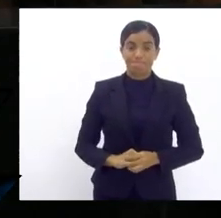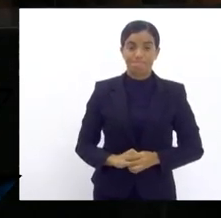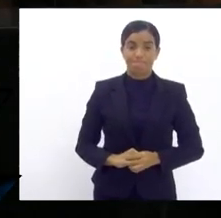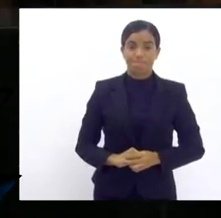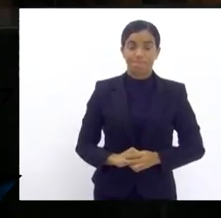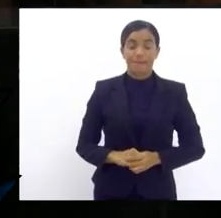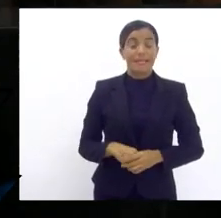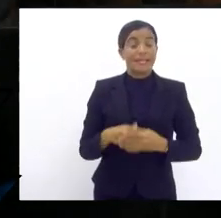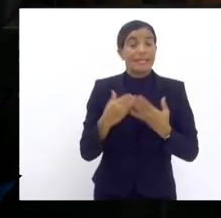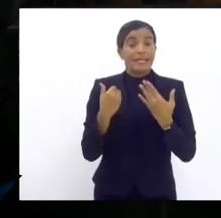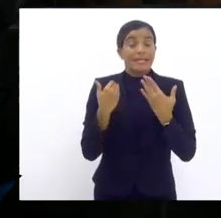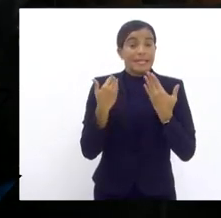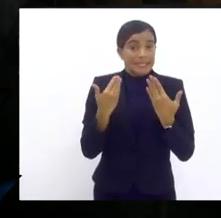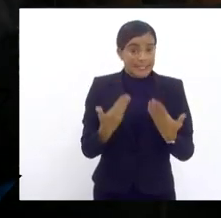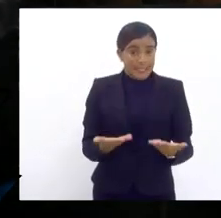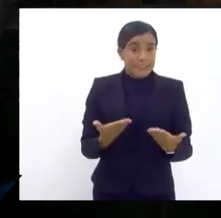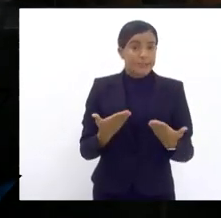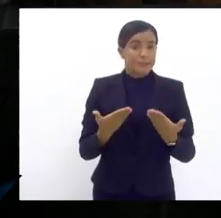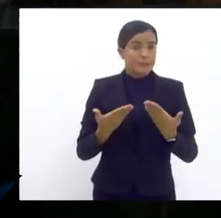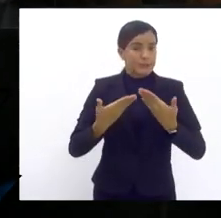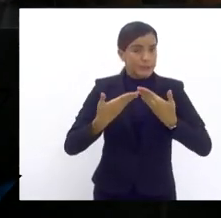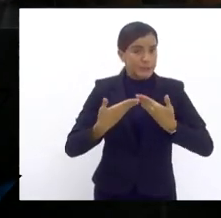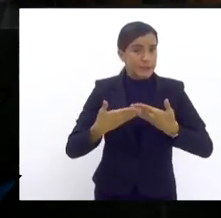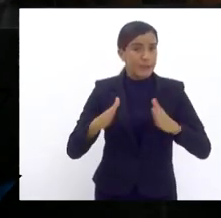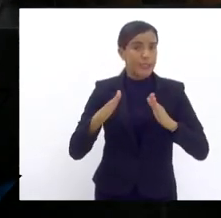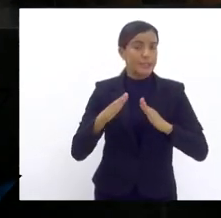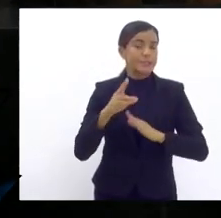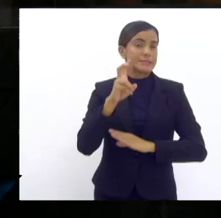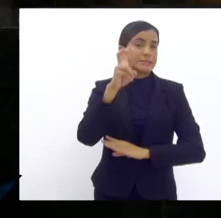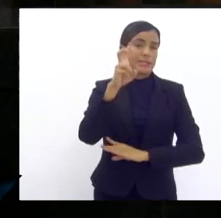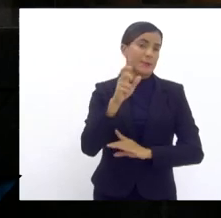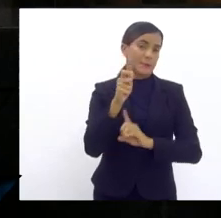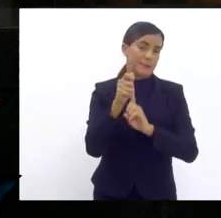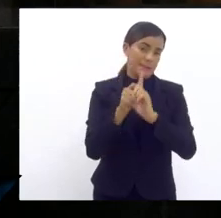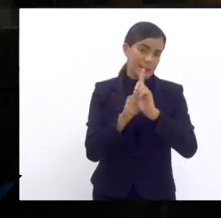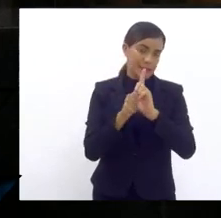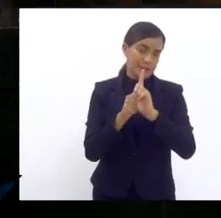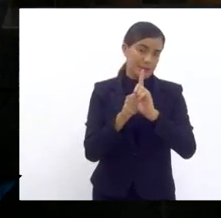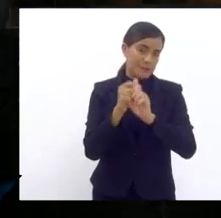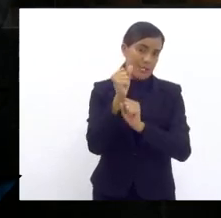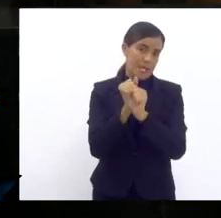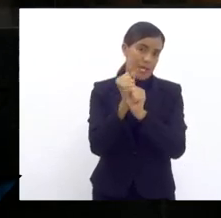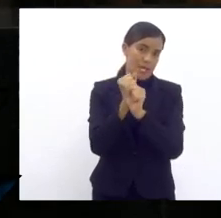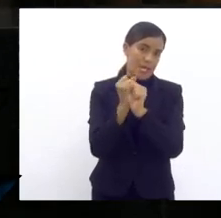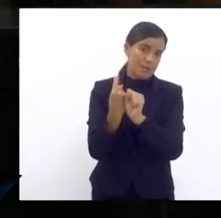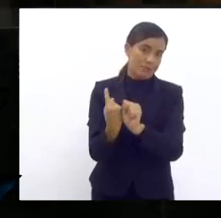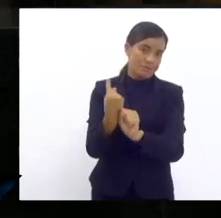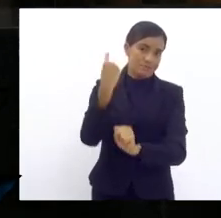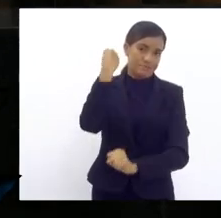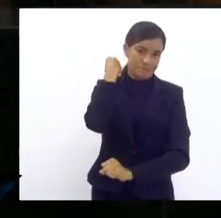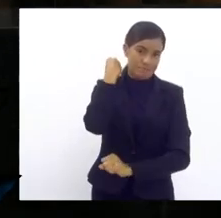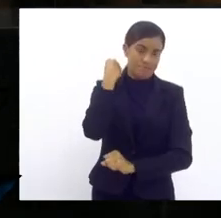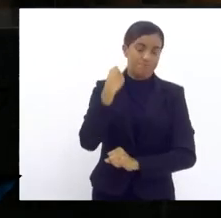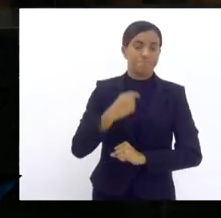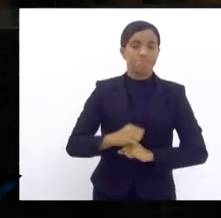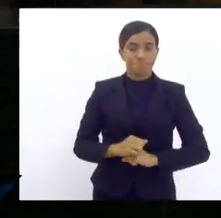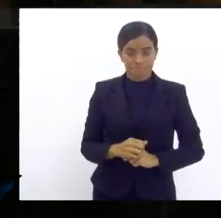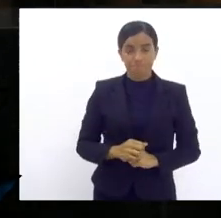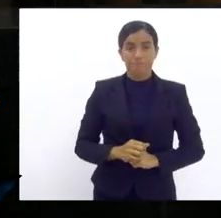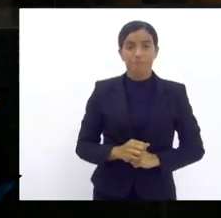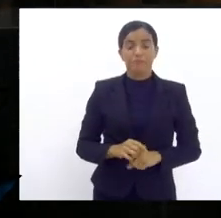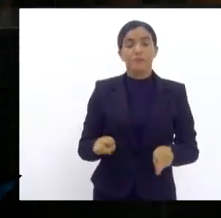isso vigorou os cinco meses do ano passado e